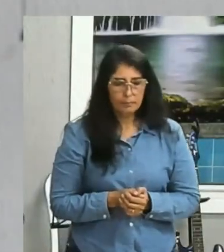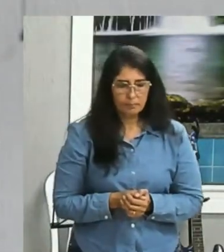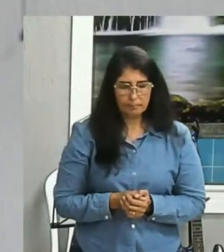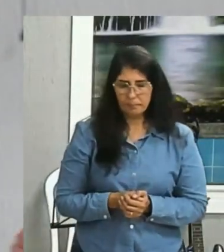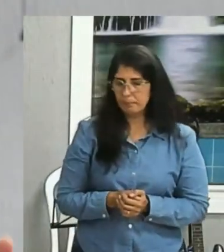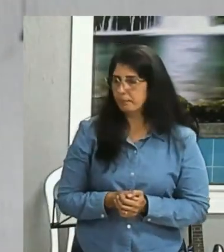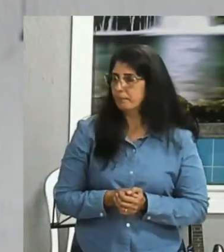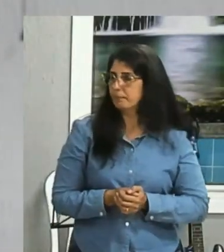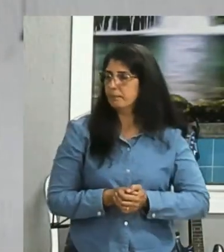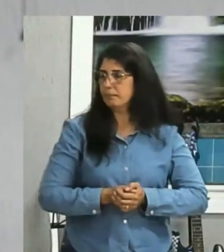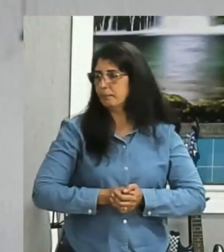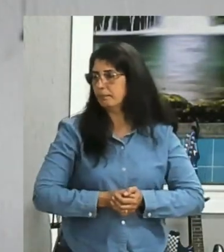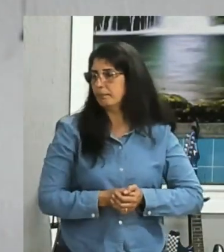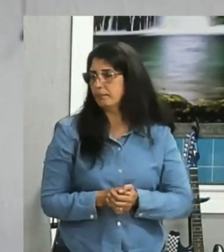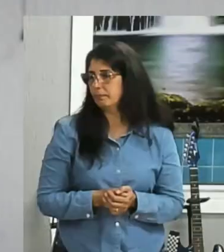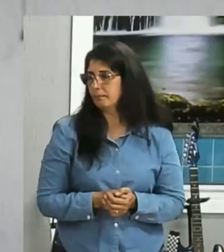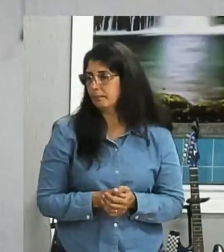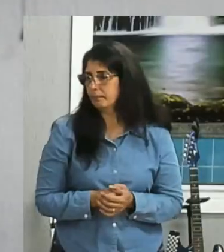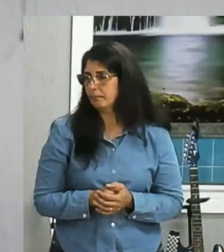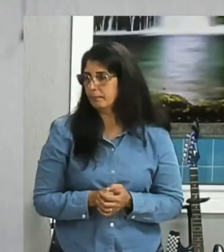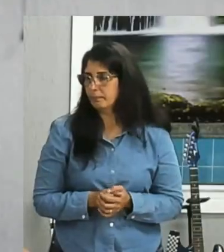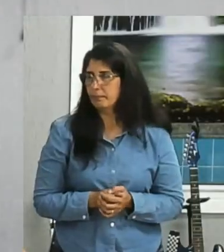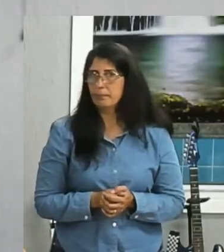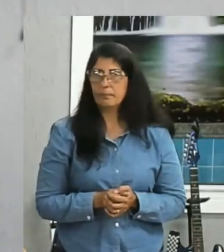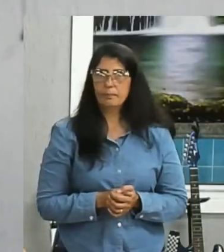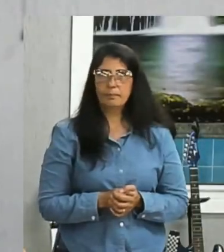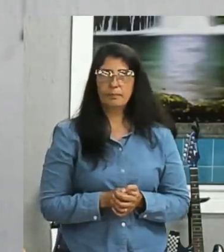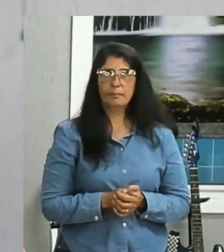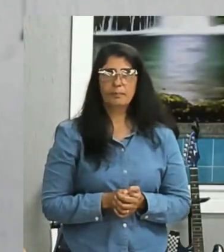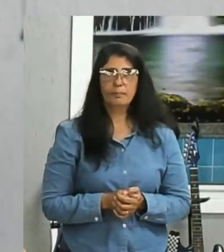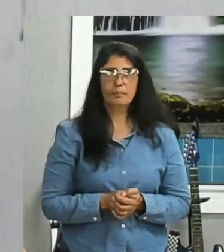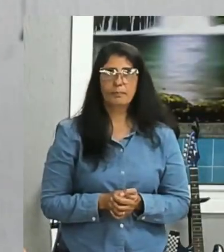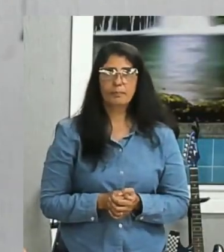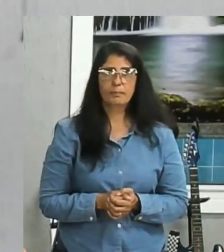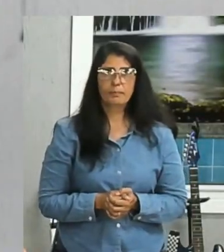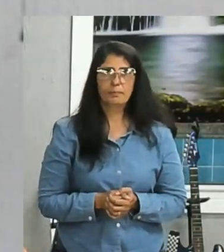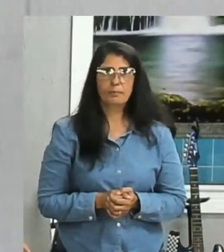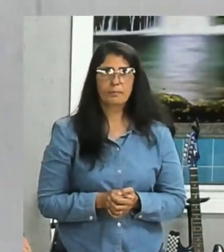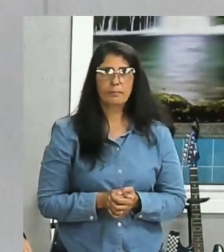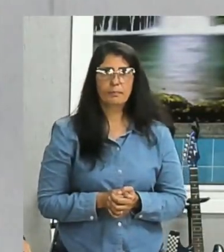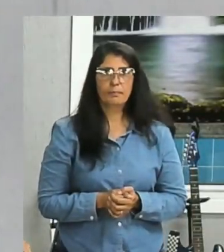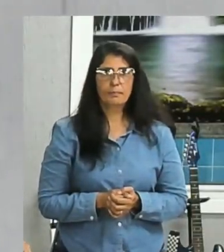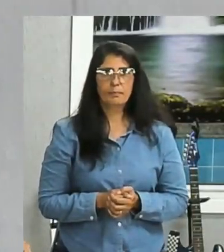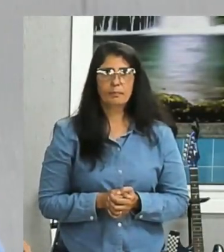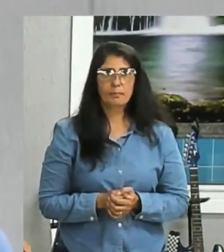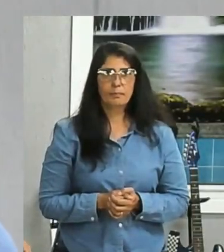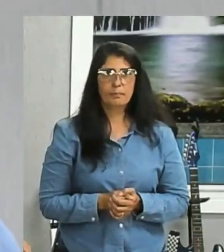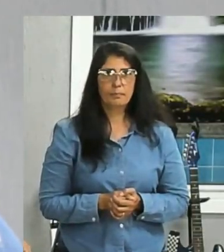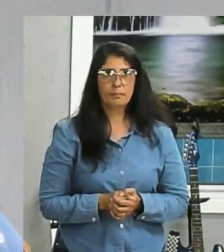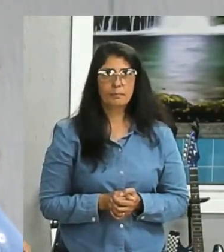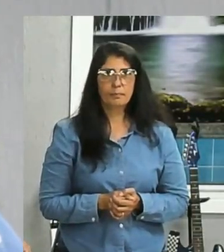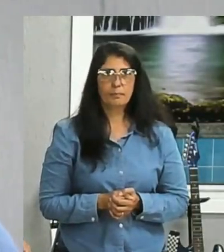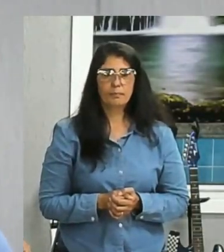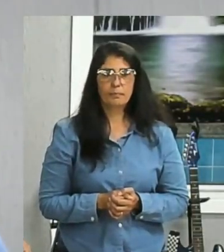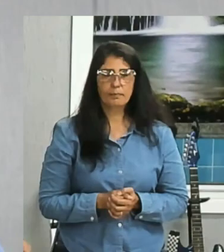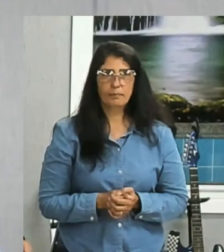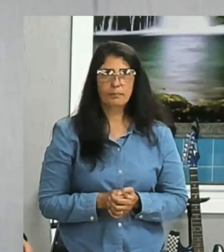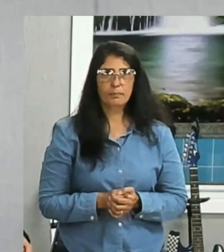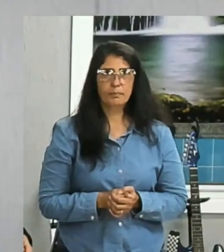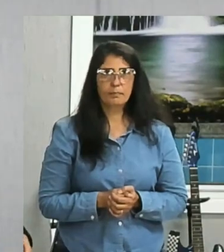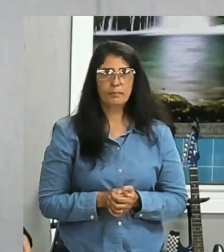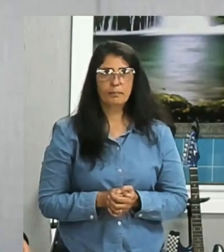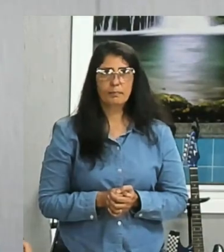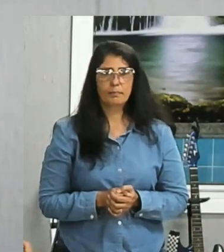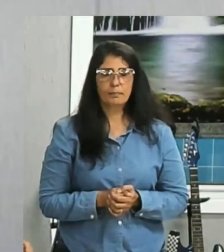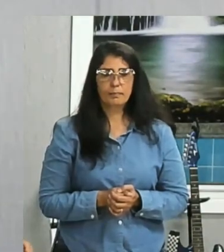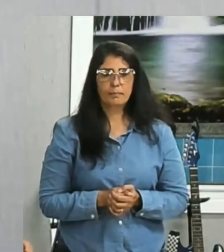até o 20. Eu vou ler agora, mantenha sua Bíblia aberta durante a exposição,